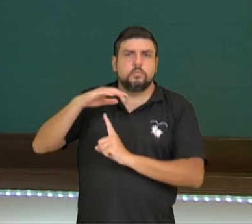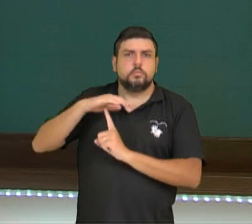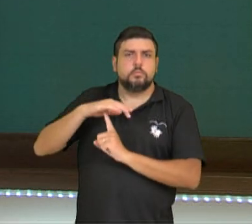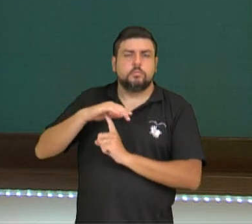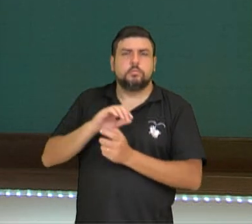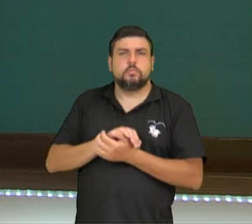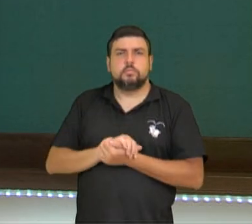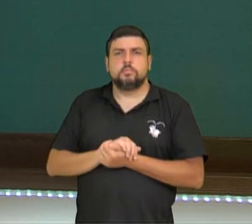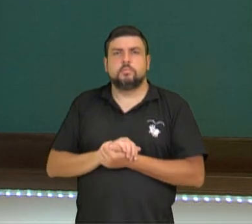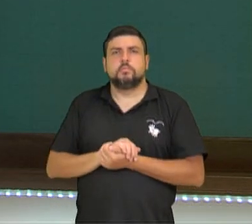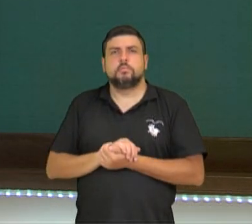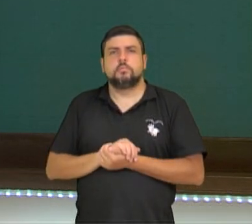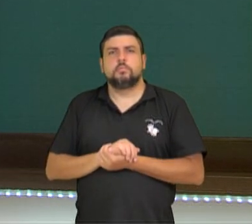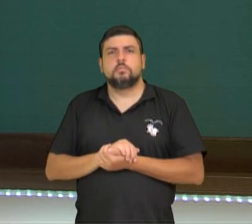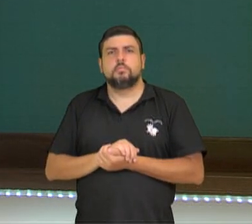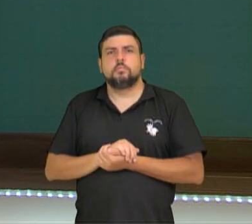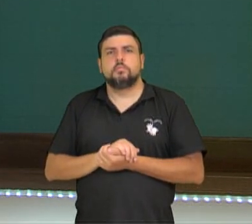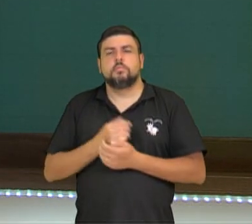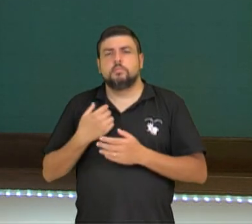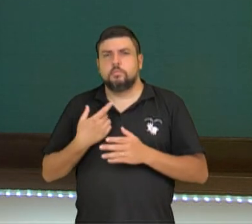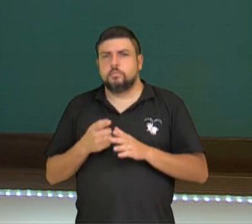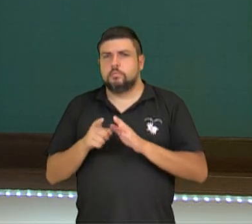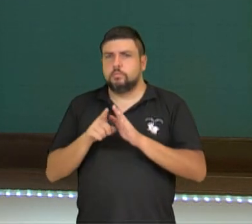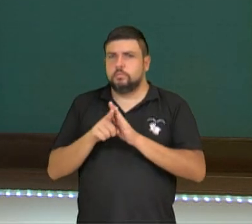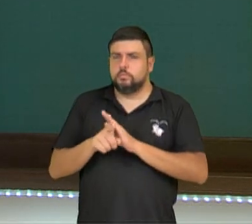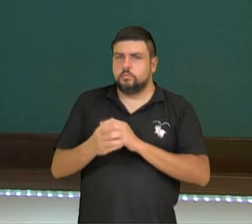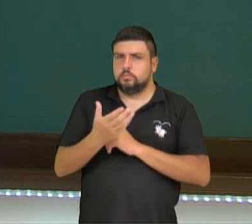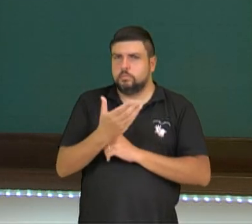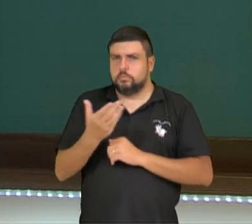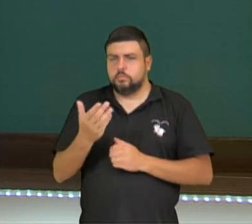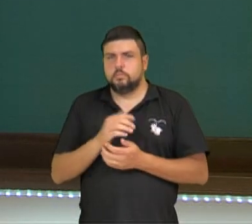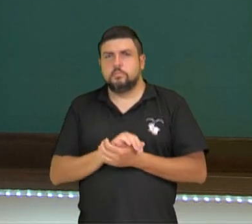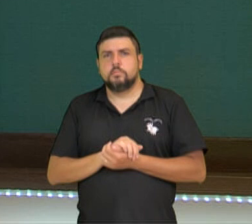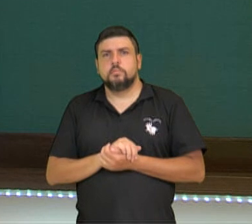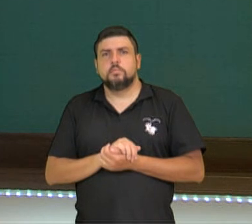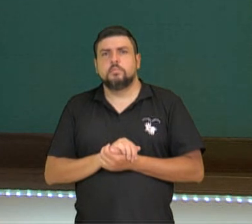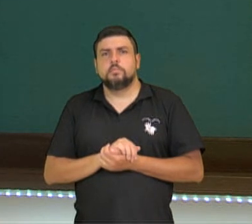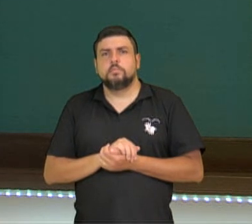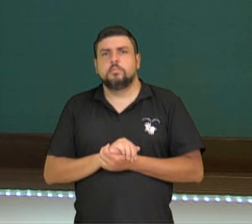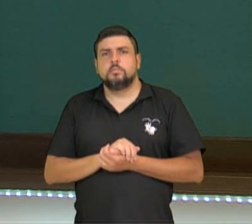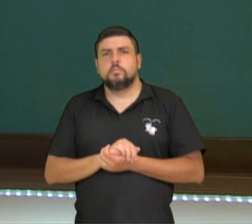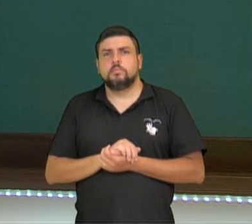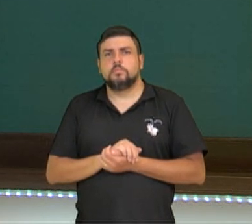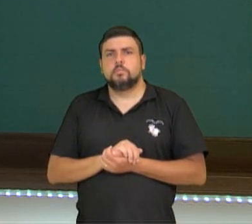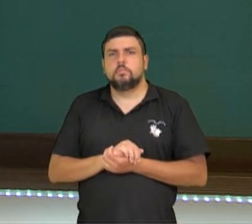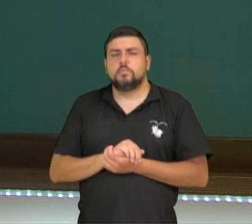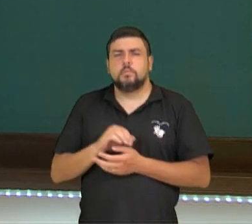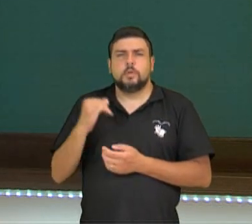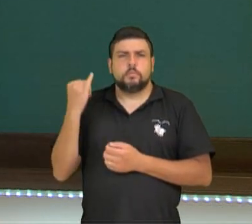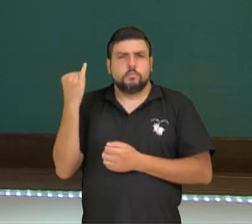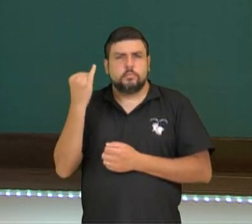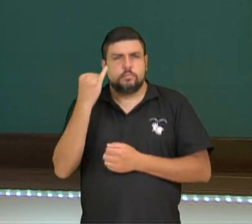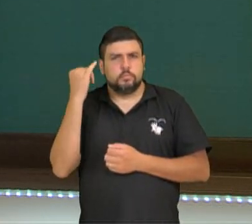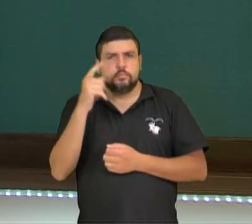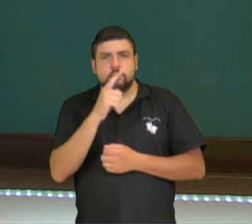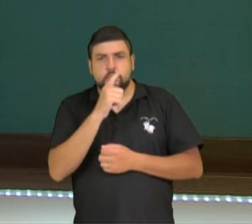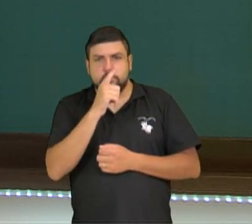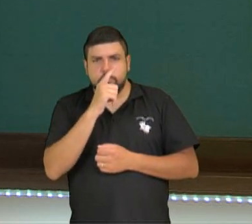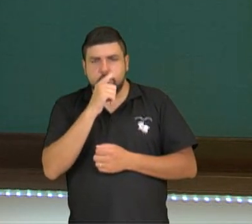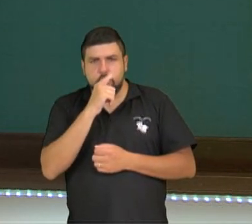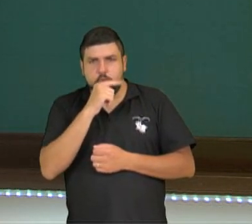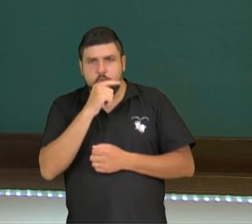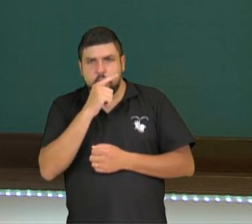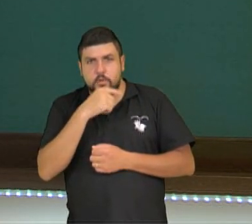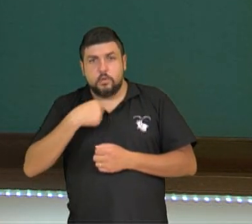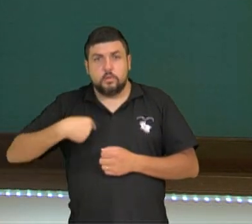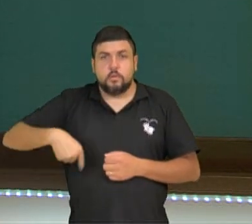sentido, é muito importante. E aí eu pergunto para vocês, qual a importância da água para a nossa vida, para o